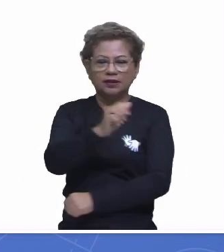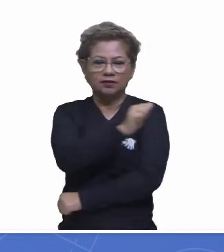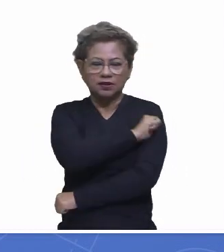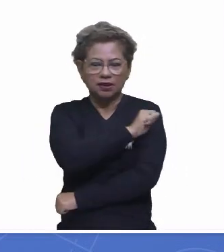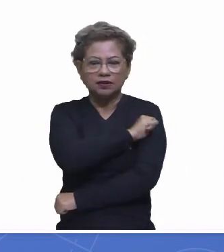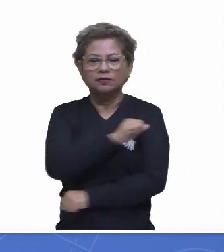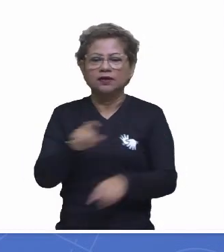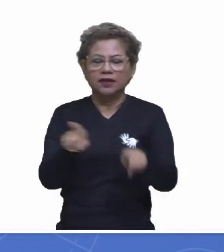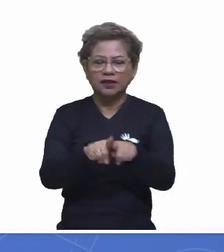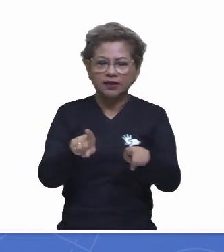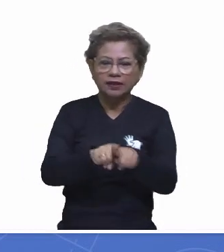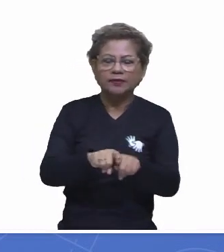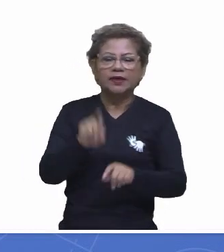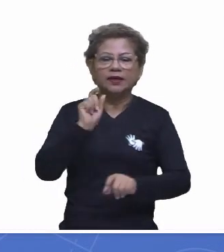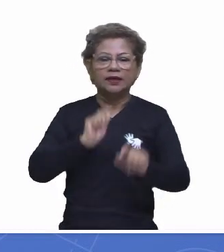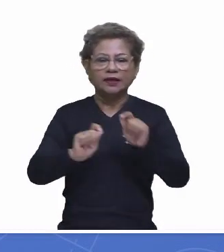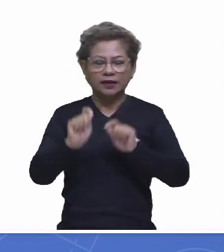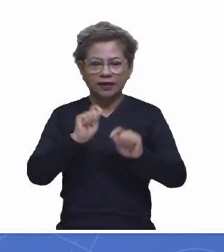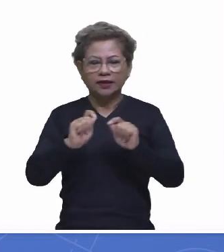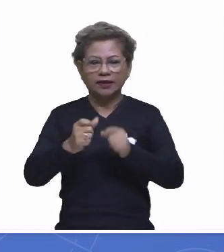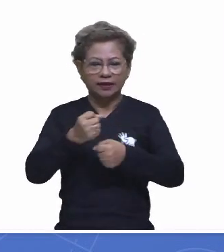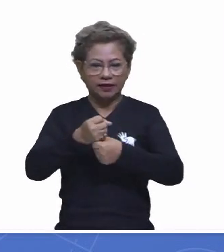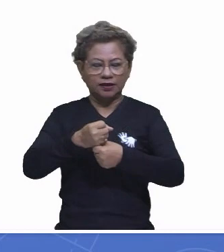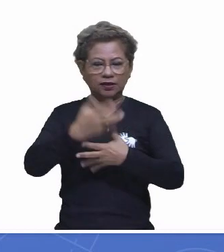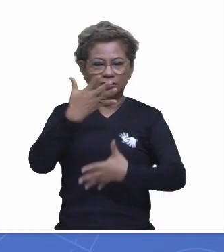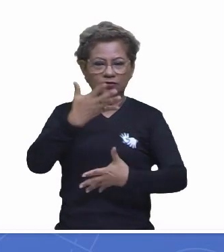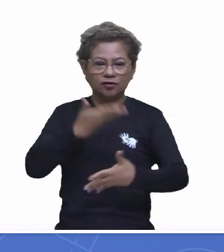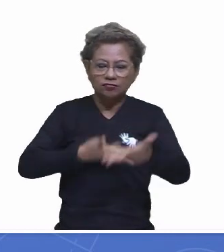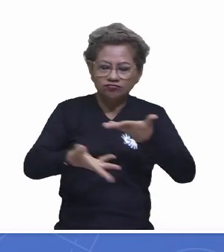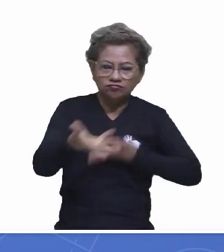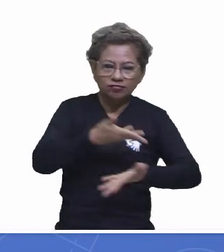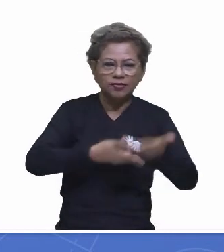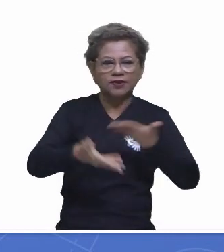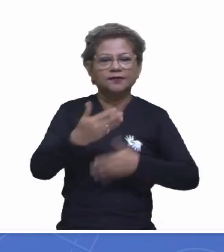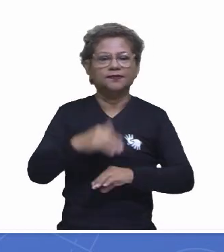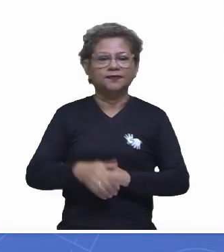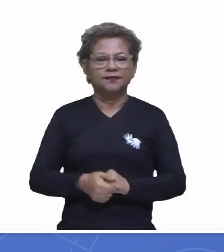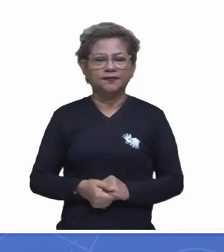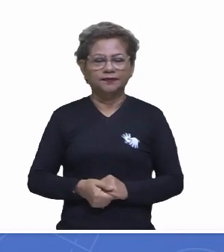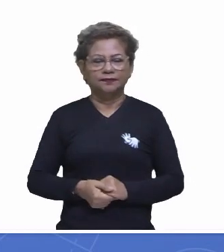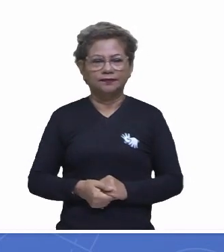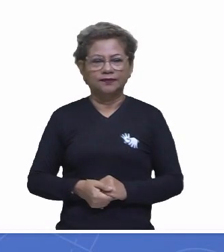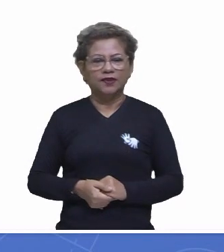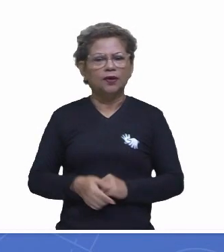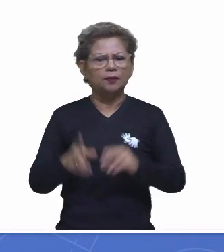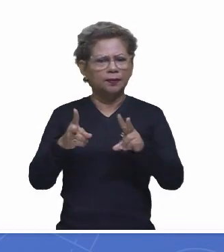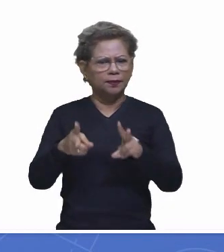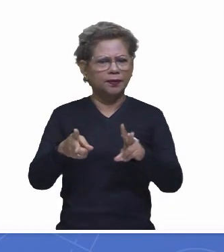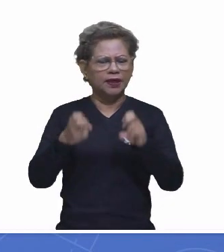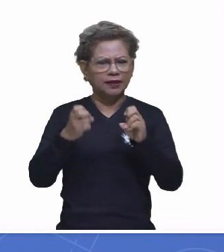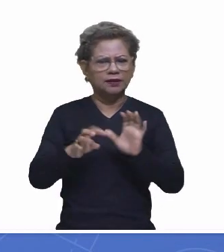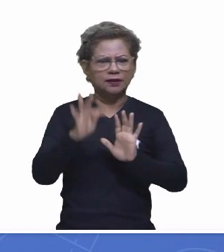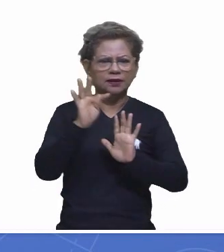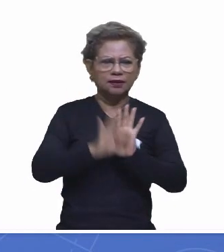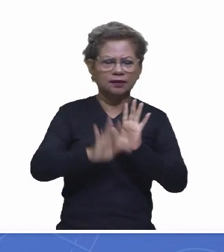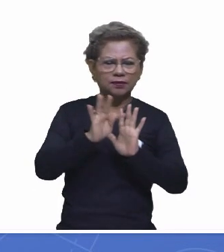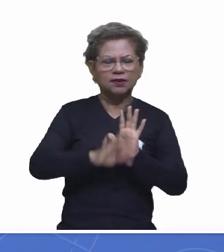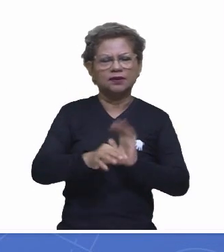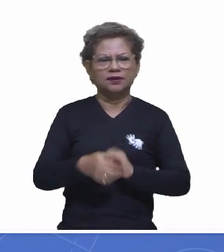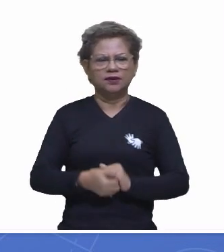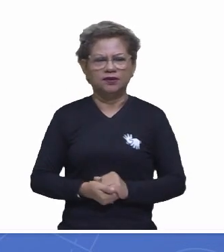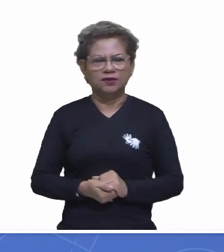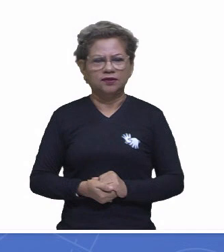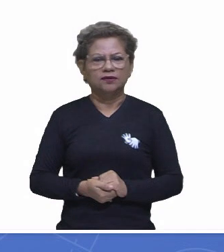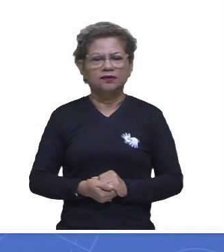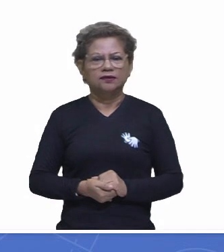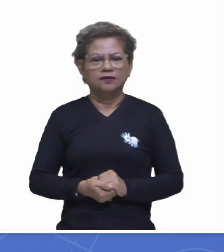estão interagindo lá no chat, certo? Vamos lá? Então, observando aqui, pessoal, quando voltamos